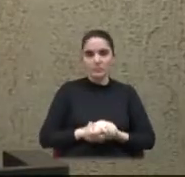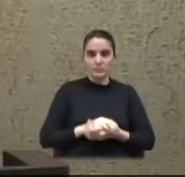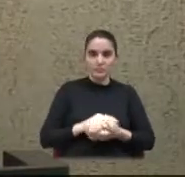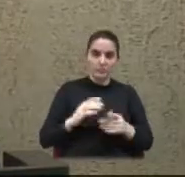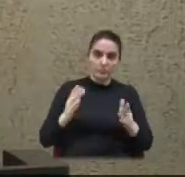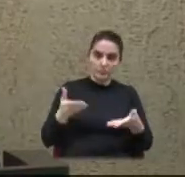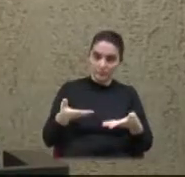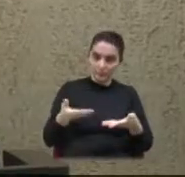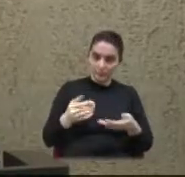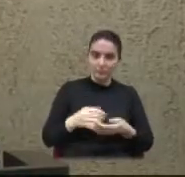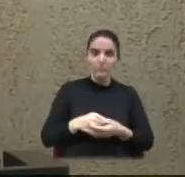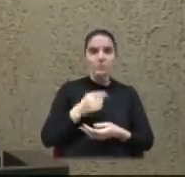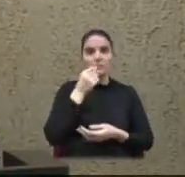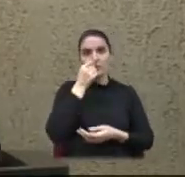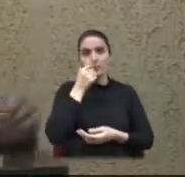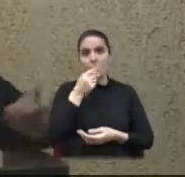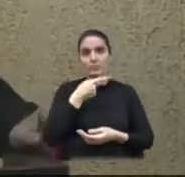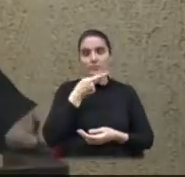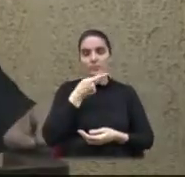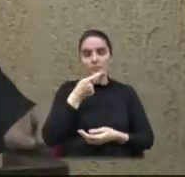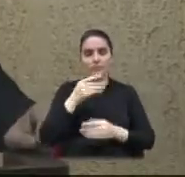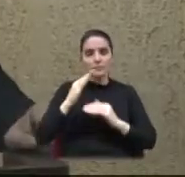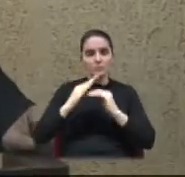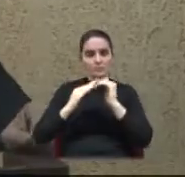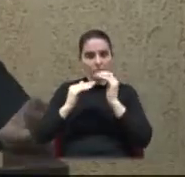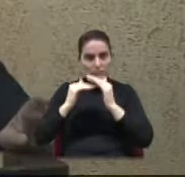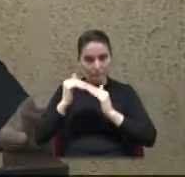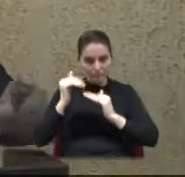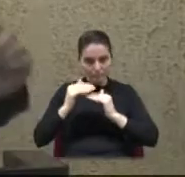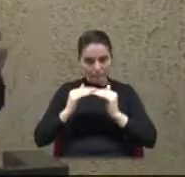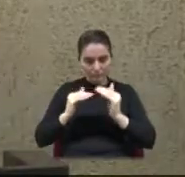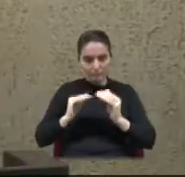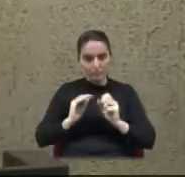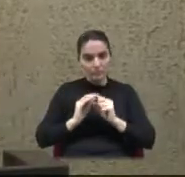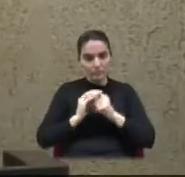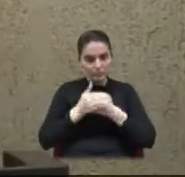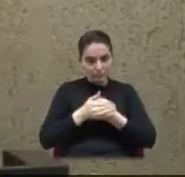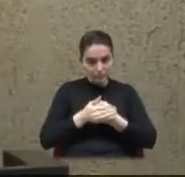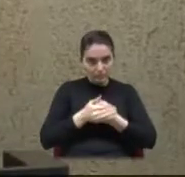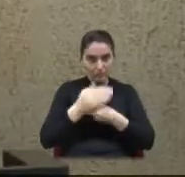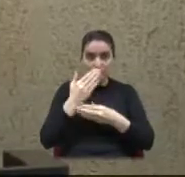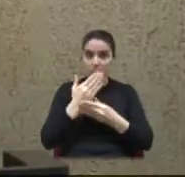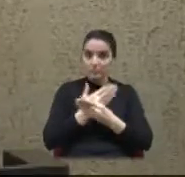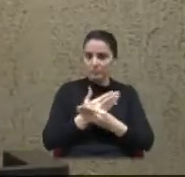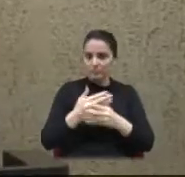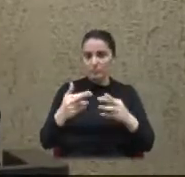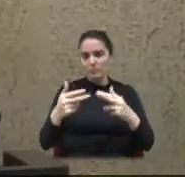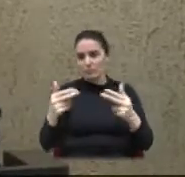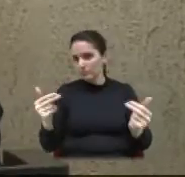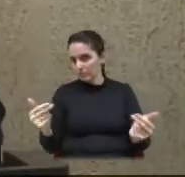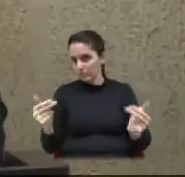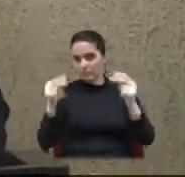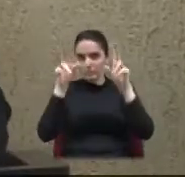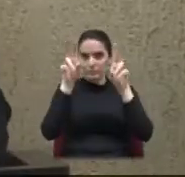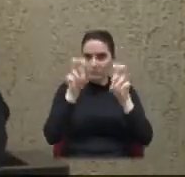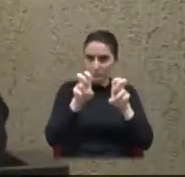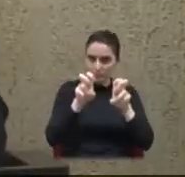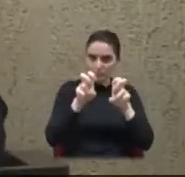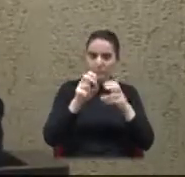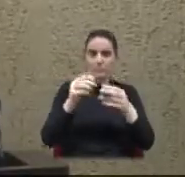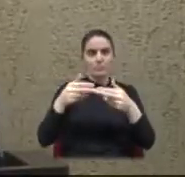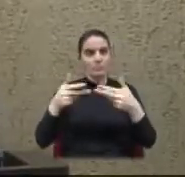também a importância do profissional, que além de defender as causas de tantas naturezas e tantos